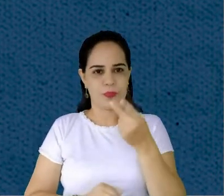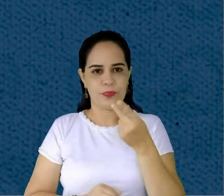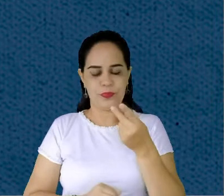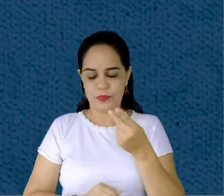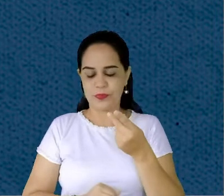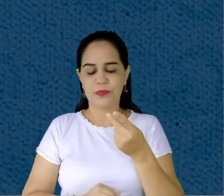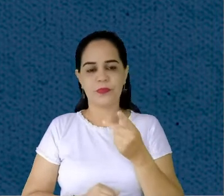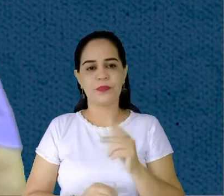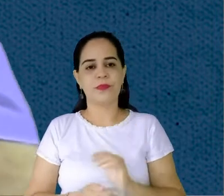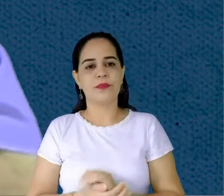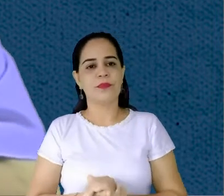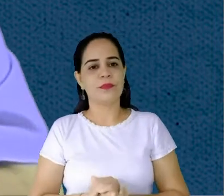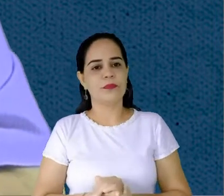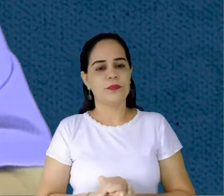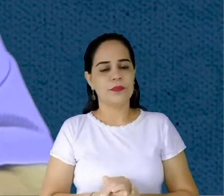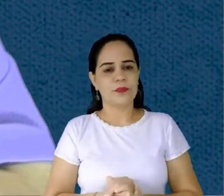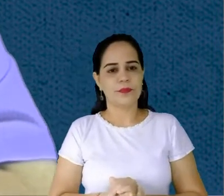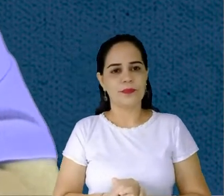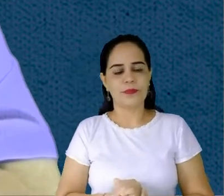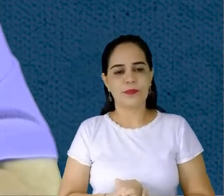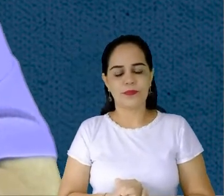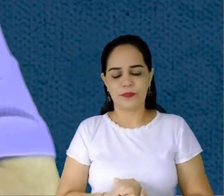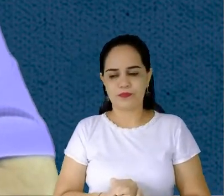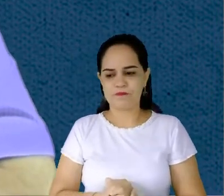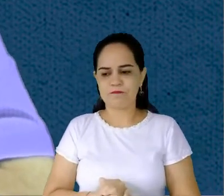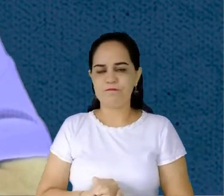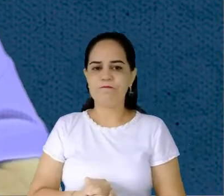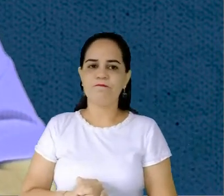29. Diz assim: